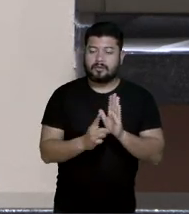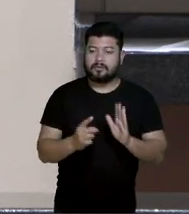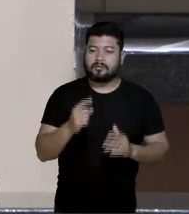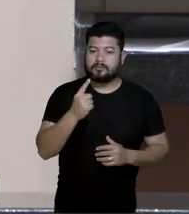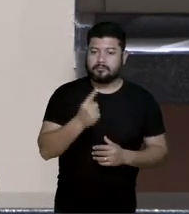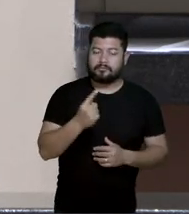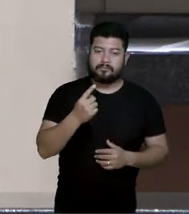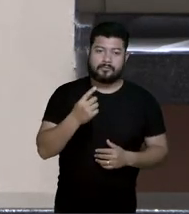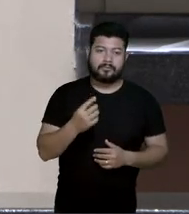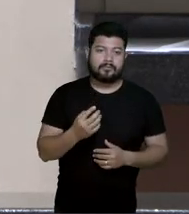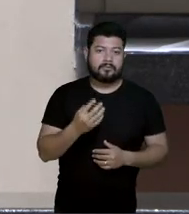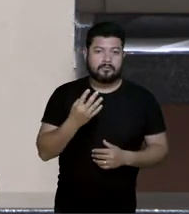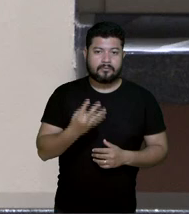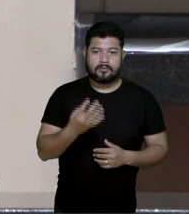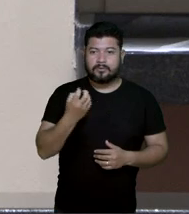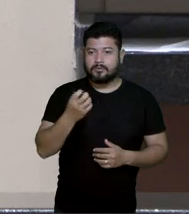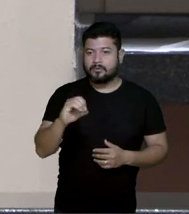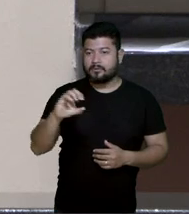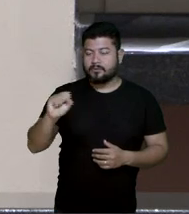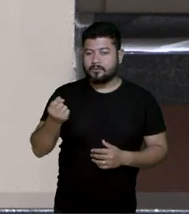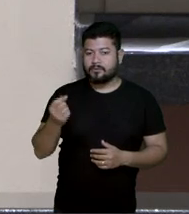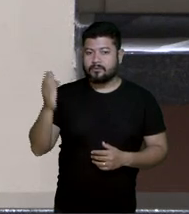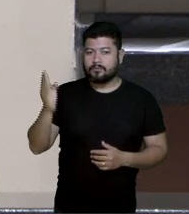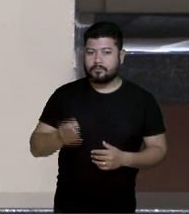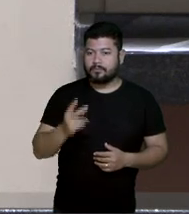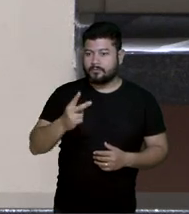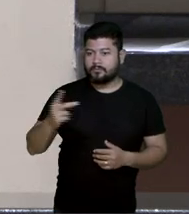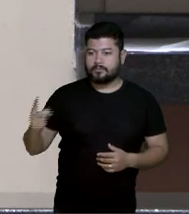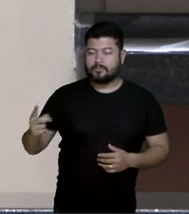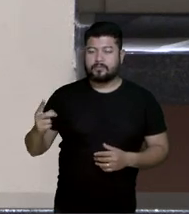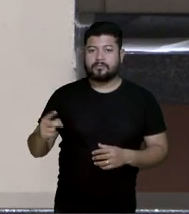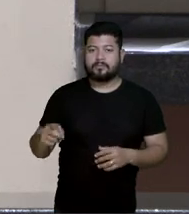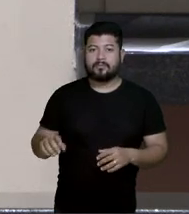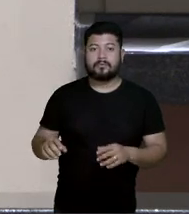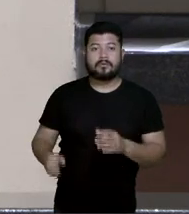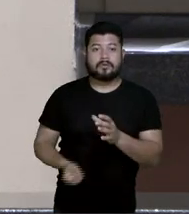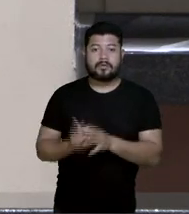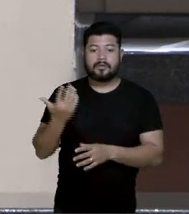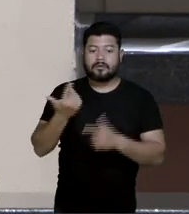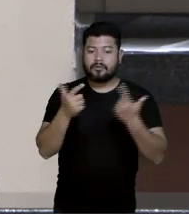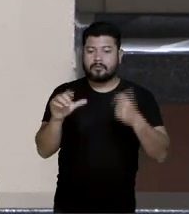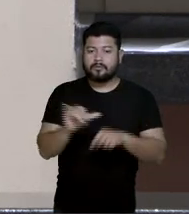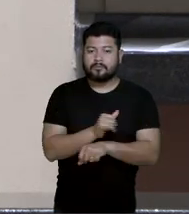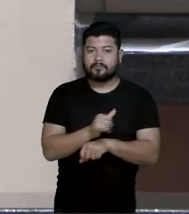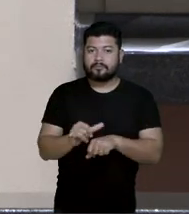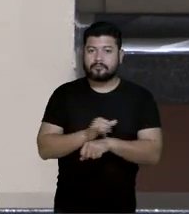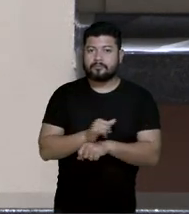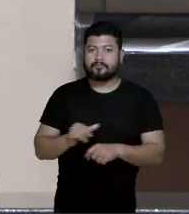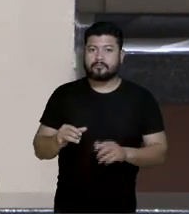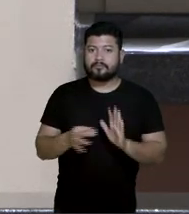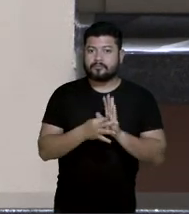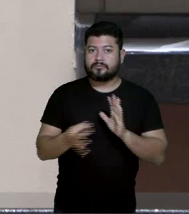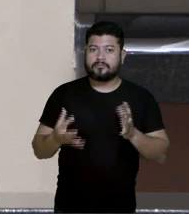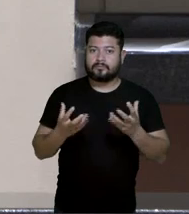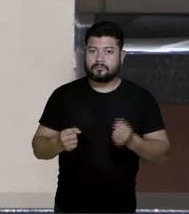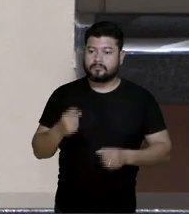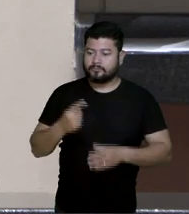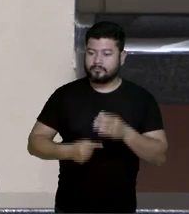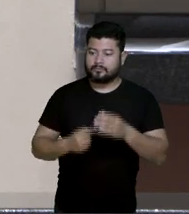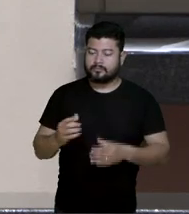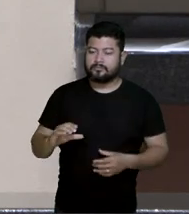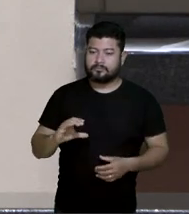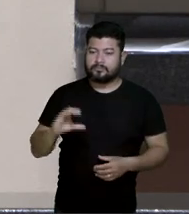de 2021 e no Decreto 1669 de 2022 e estabelece outras providências. Pareceres favoráveis das comissões de